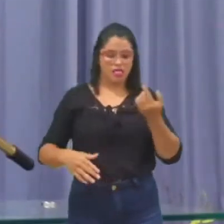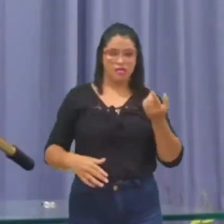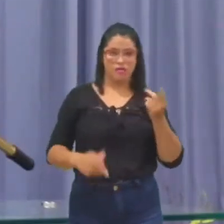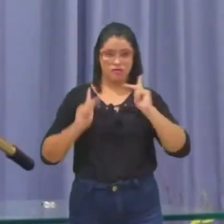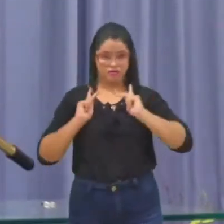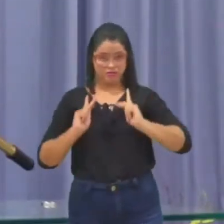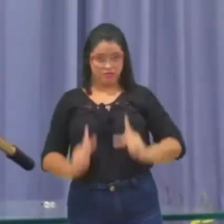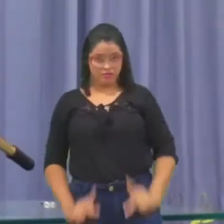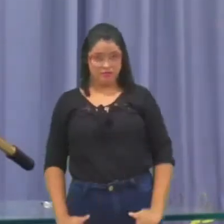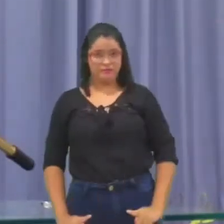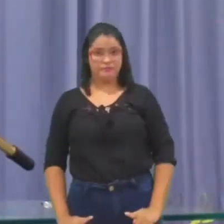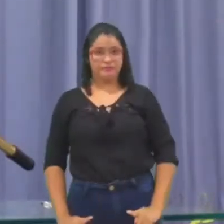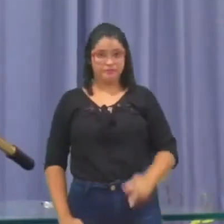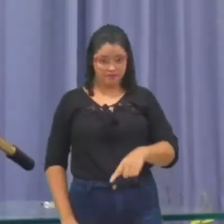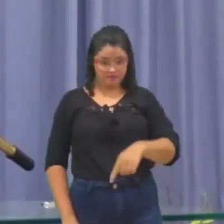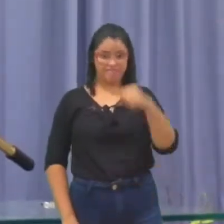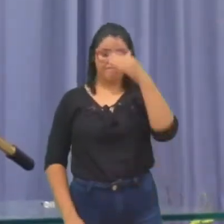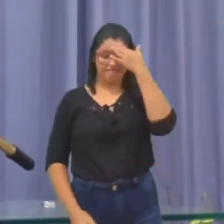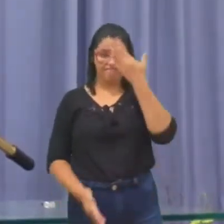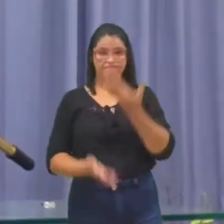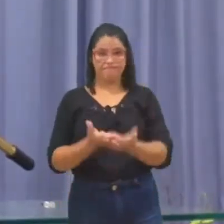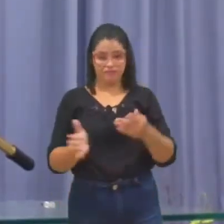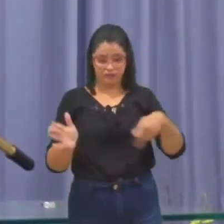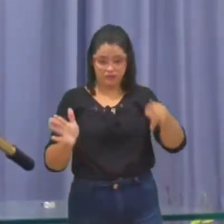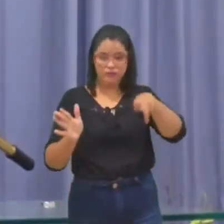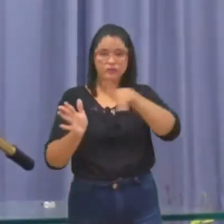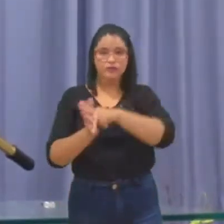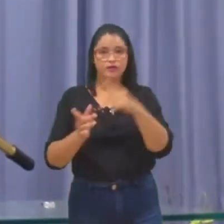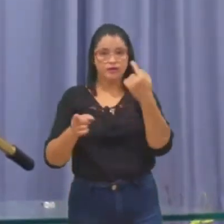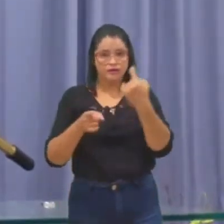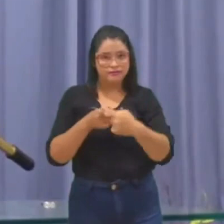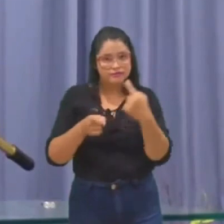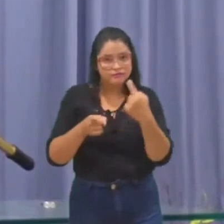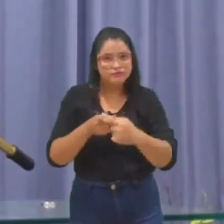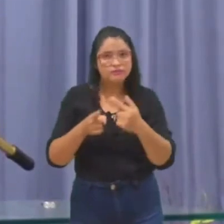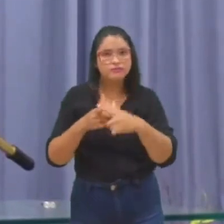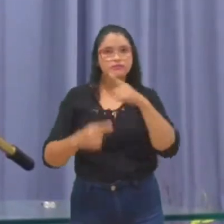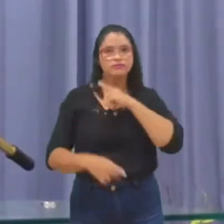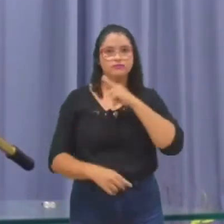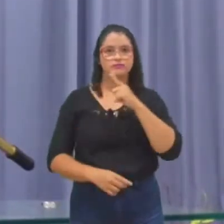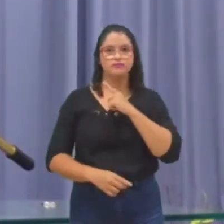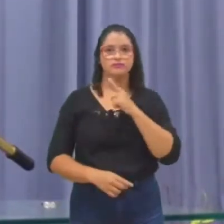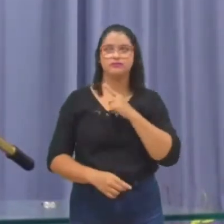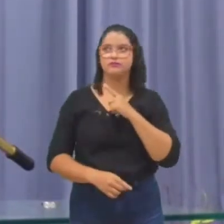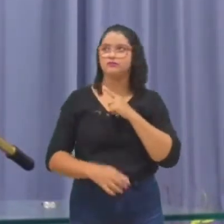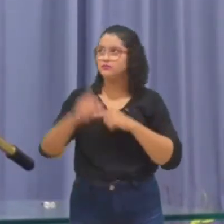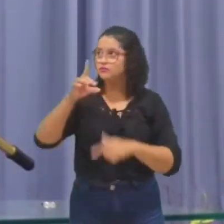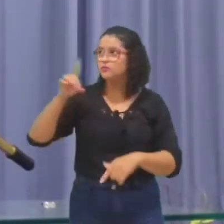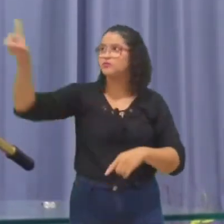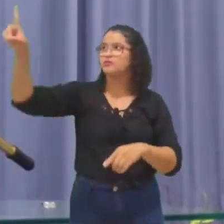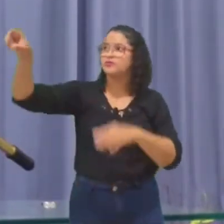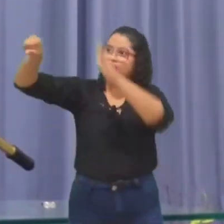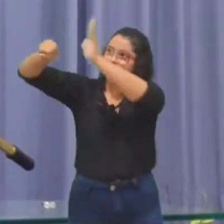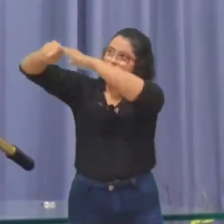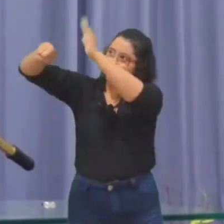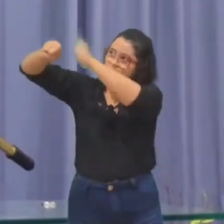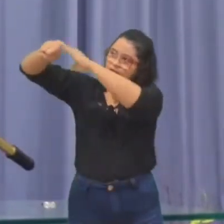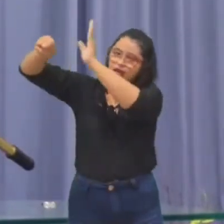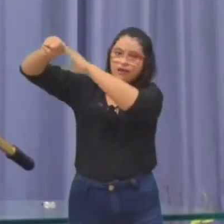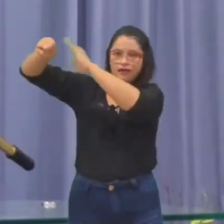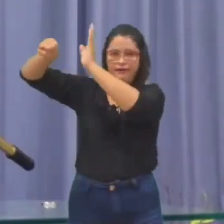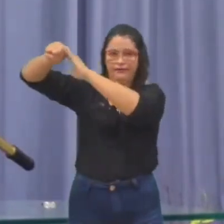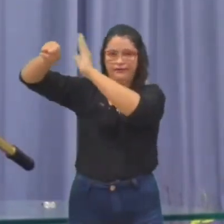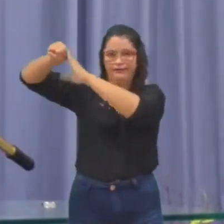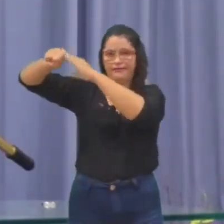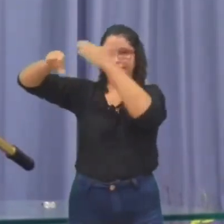no Senhor, em sua promessa, porque há promessa, dele para os que nele confiam, e as